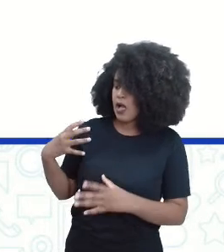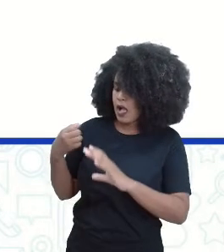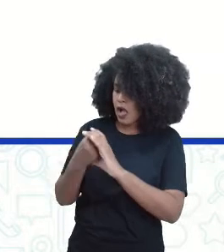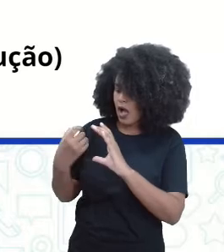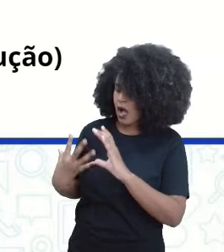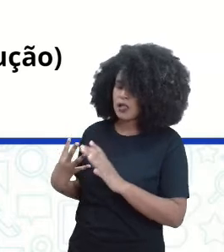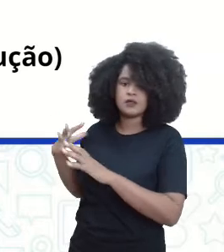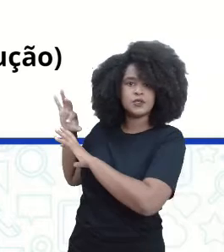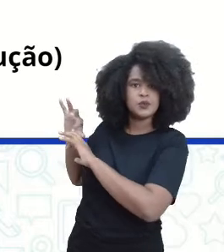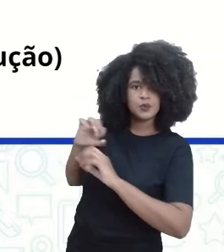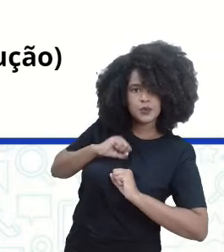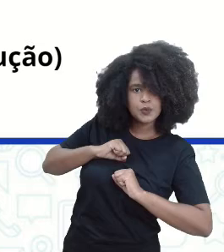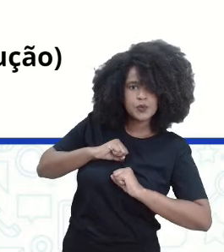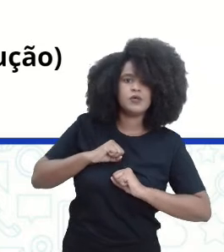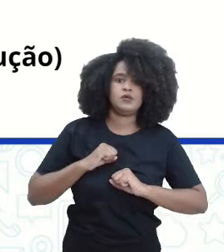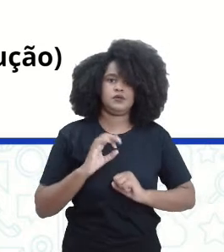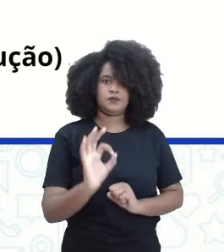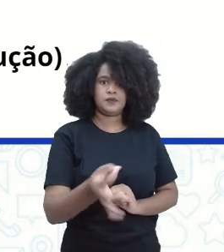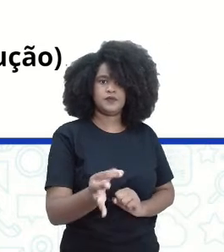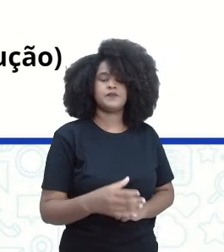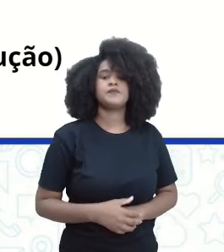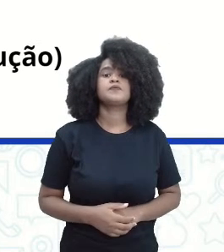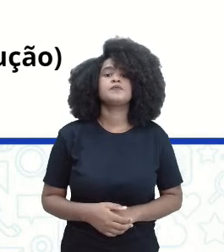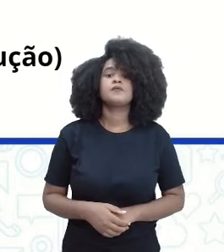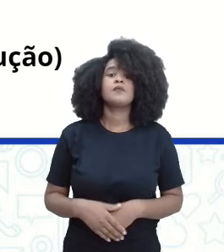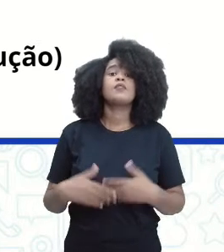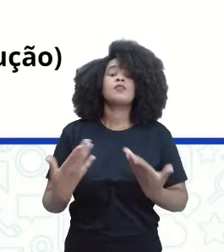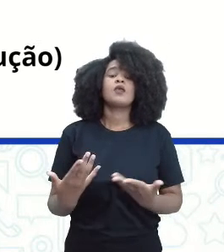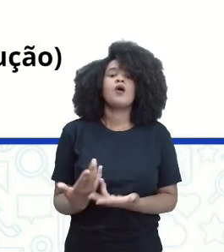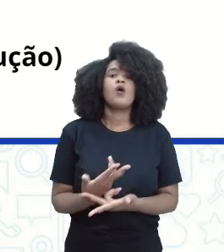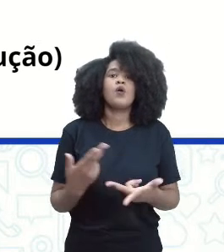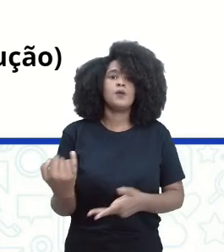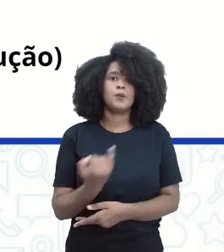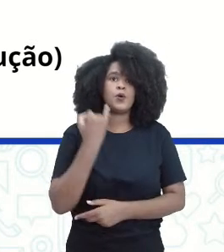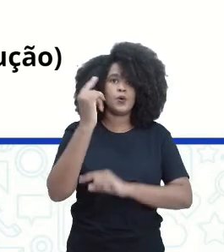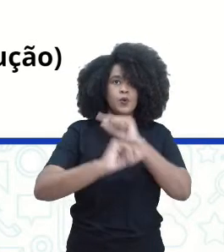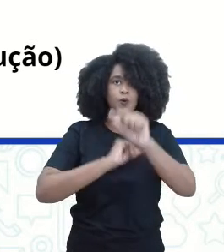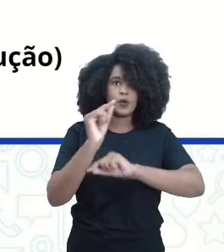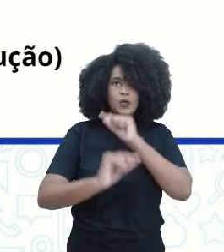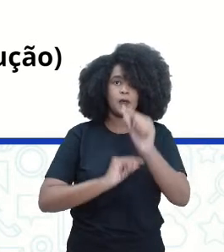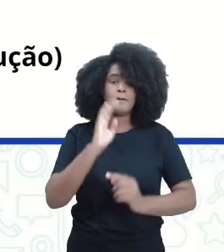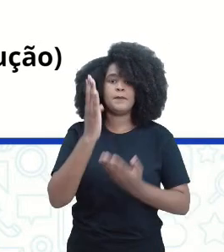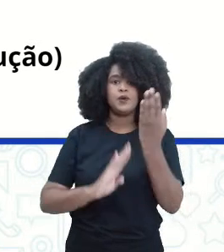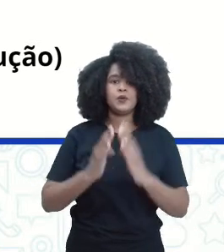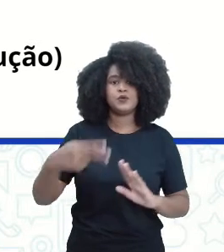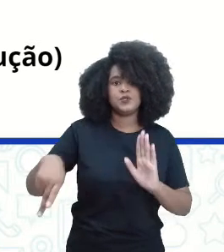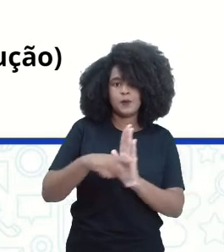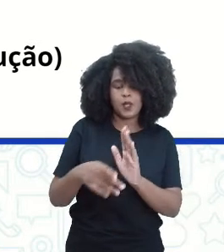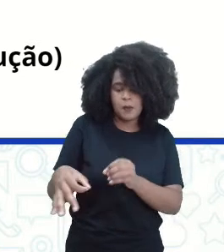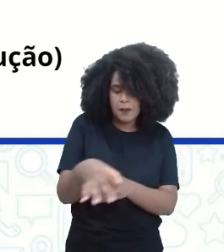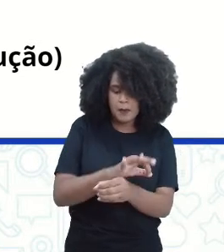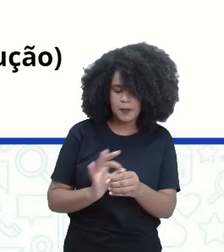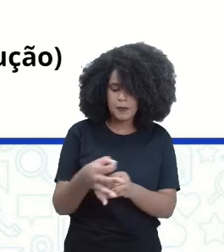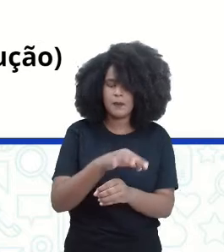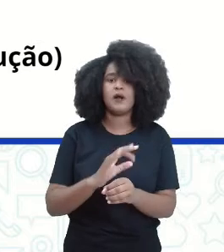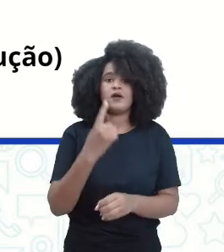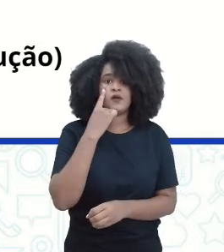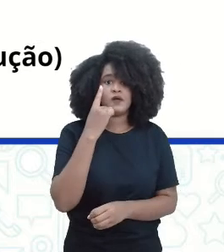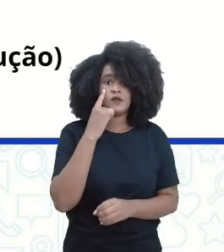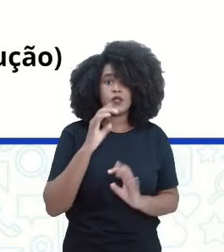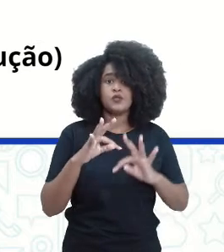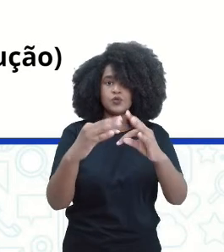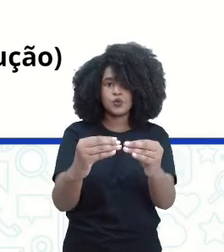essa característica aí em comum, tá certo? Outra coisa importante é a biologia molecular, os seres mantendo aí o mesmo